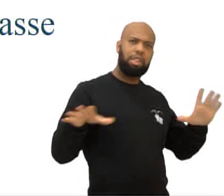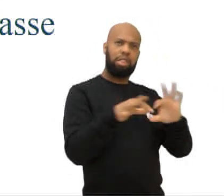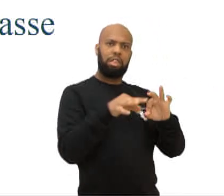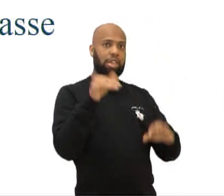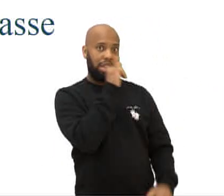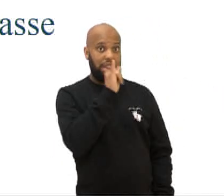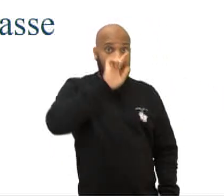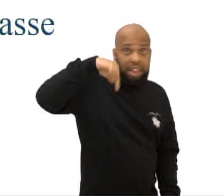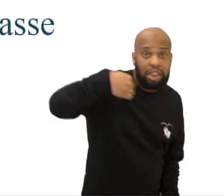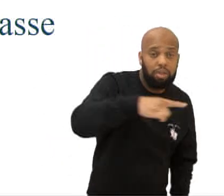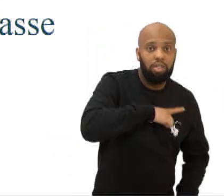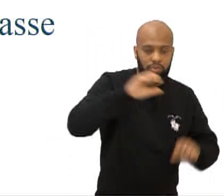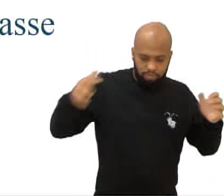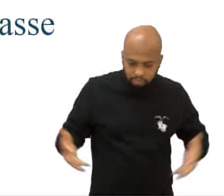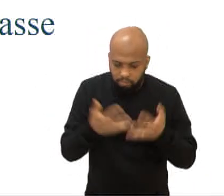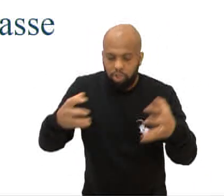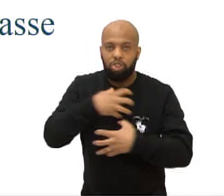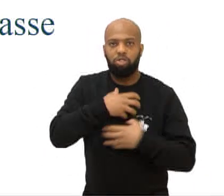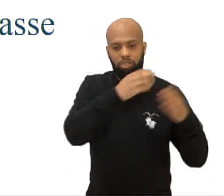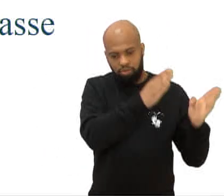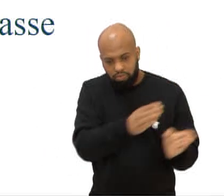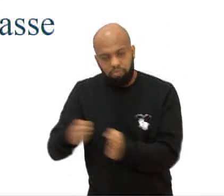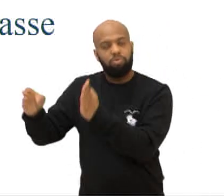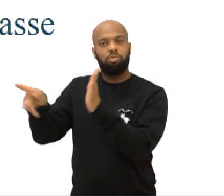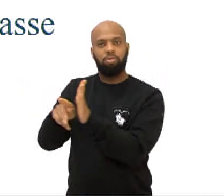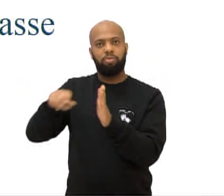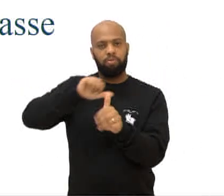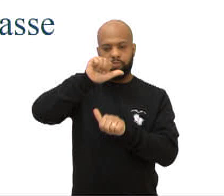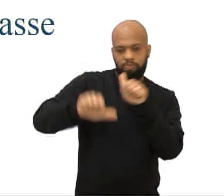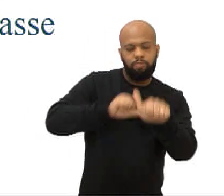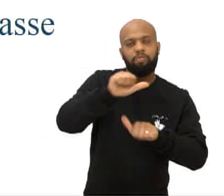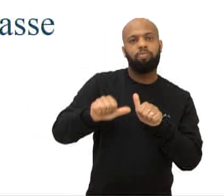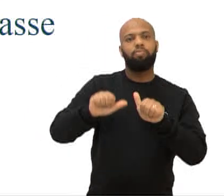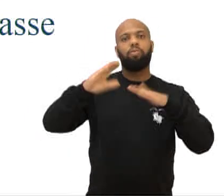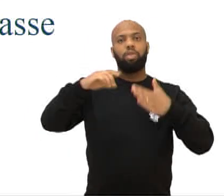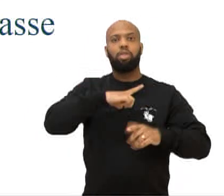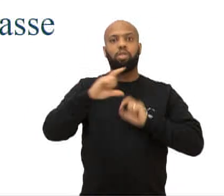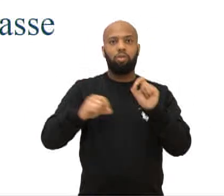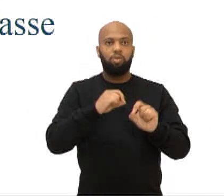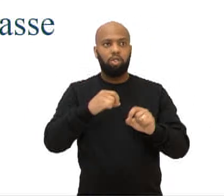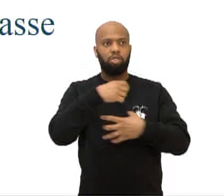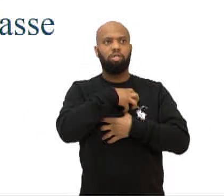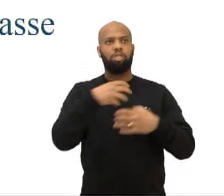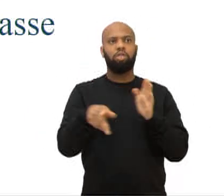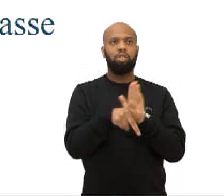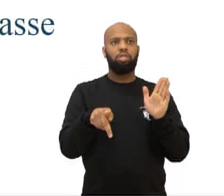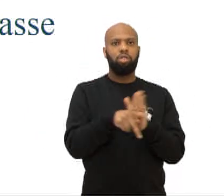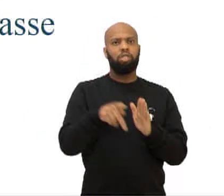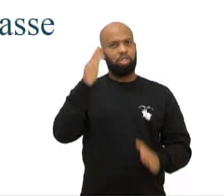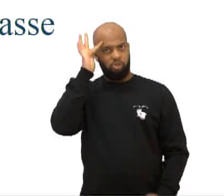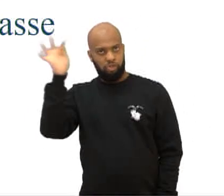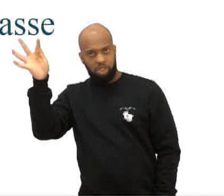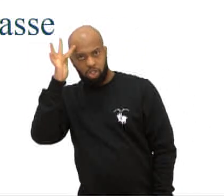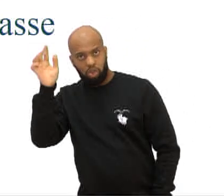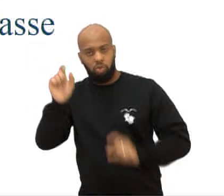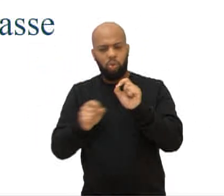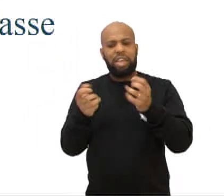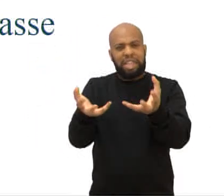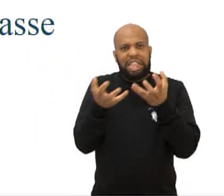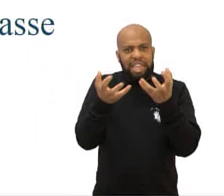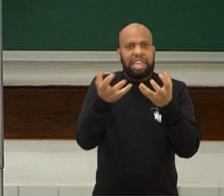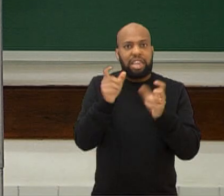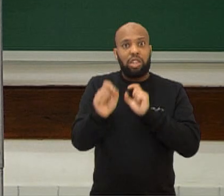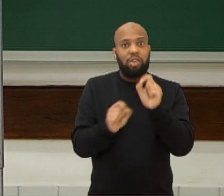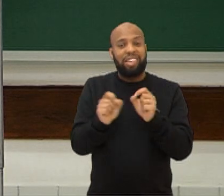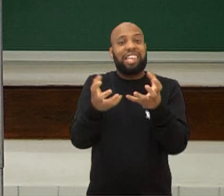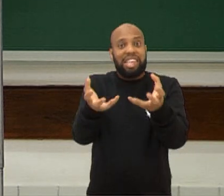para depois promover um processo de transformação. A grande aspiração do filósofo de Florença era que seu país voltasse a ser